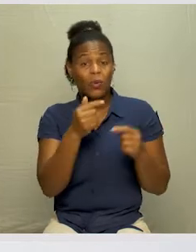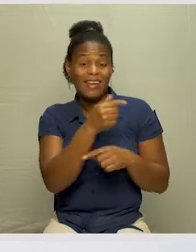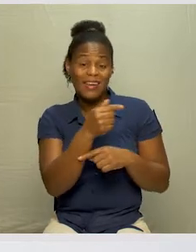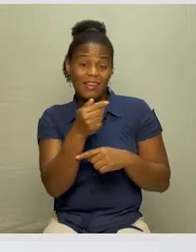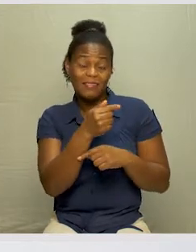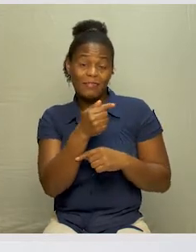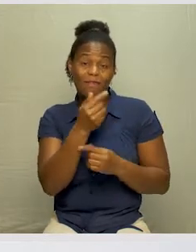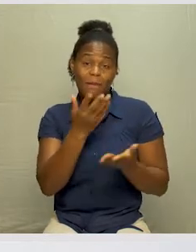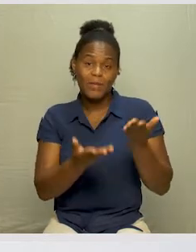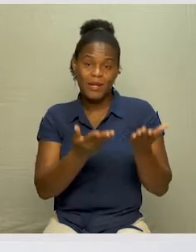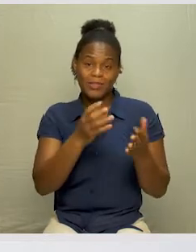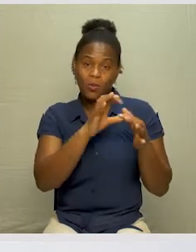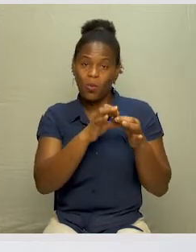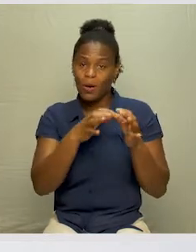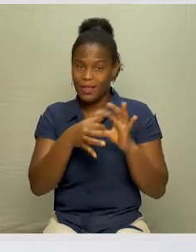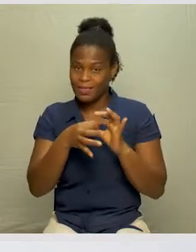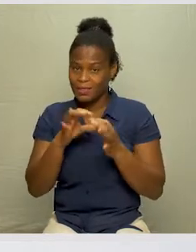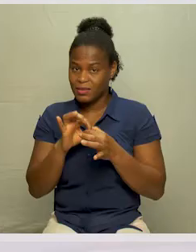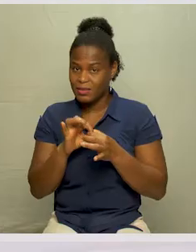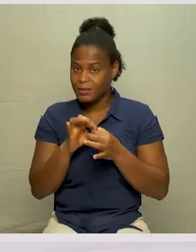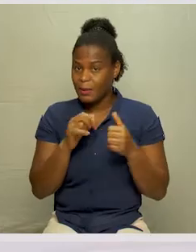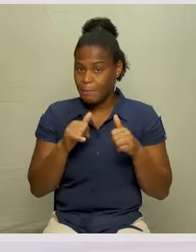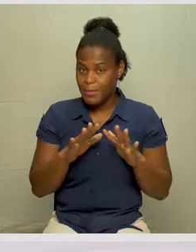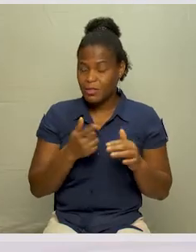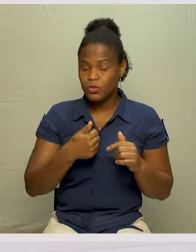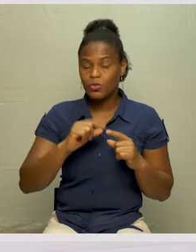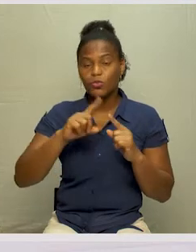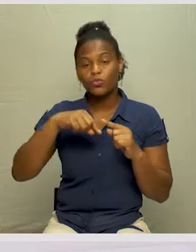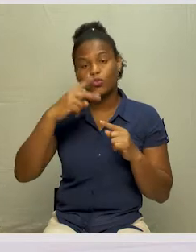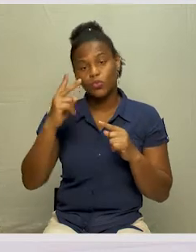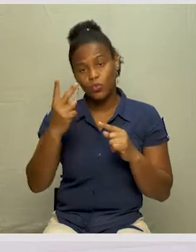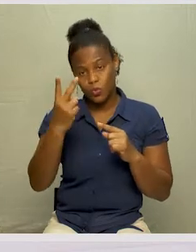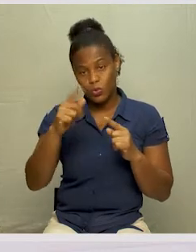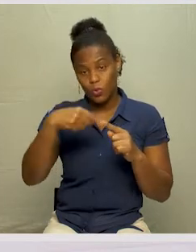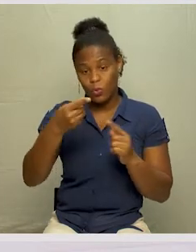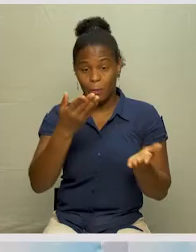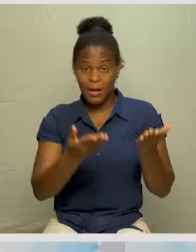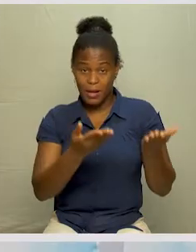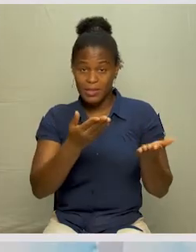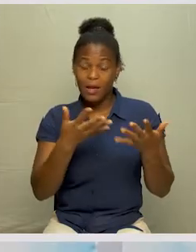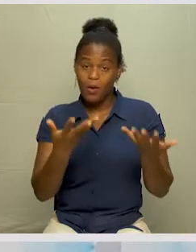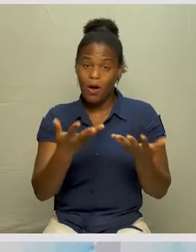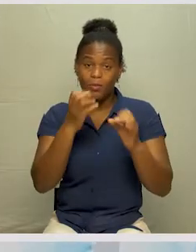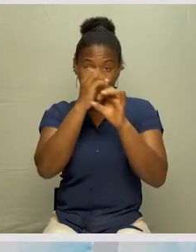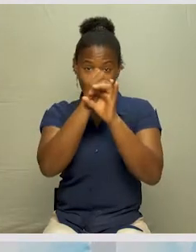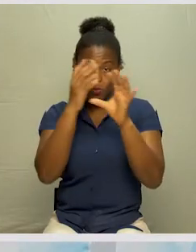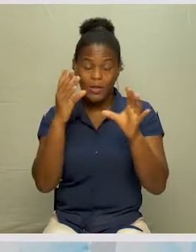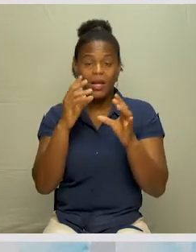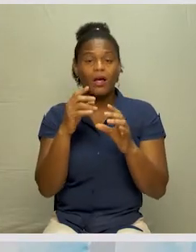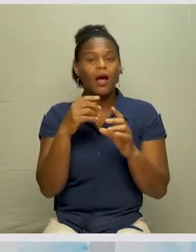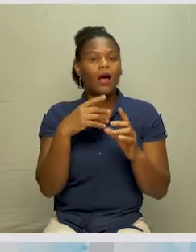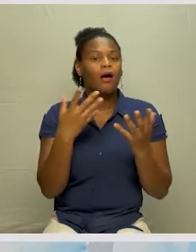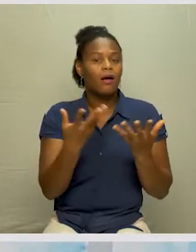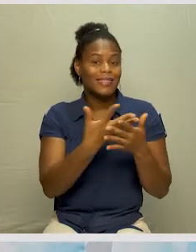saldo negativo da balança corrente. Mas nós temos as outras duas balanças que estão a contribuir